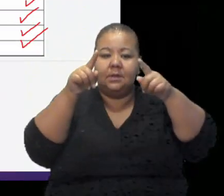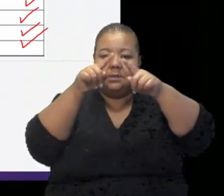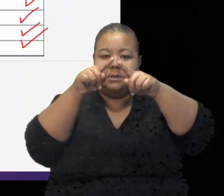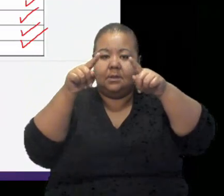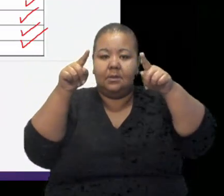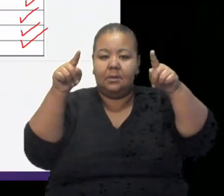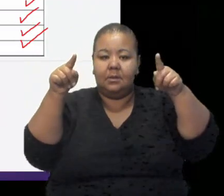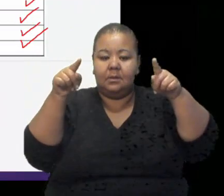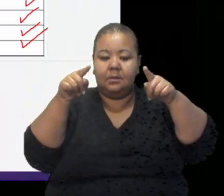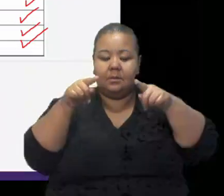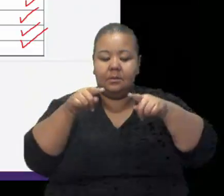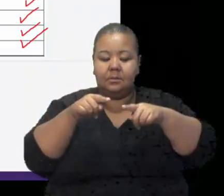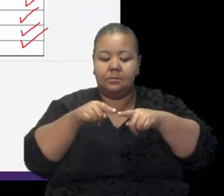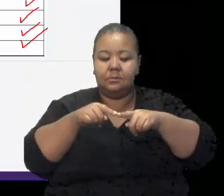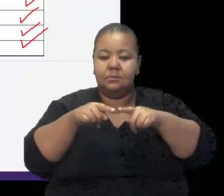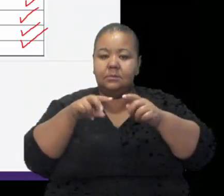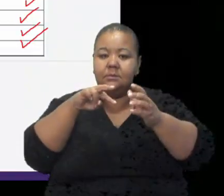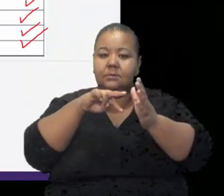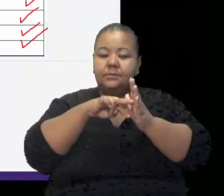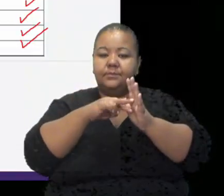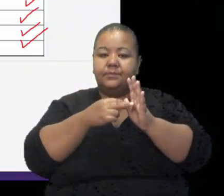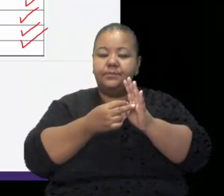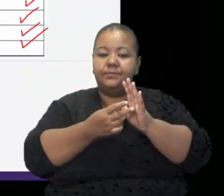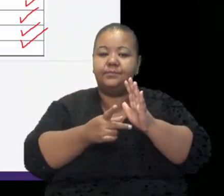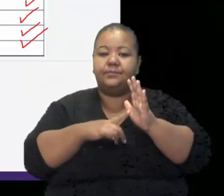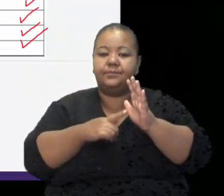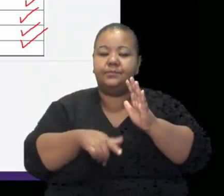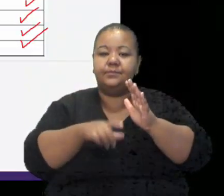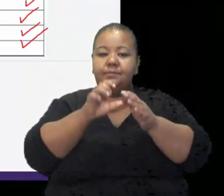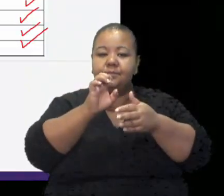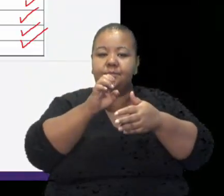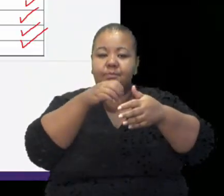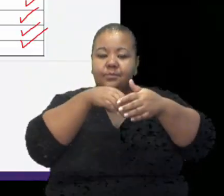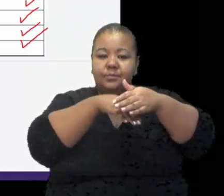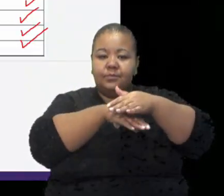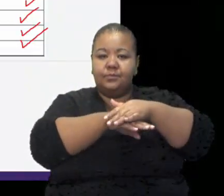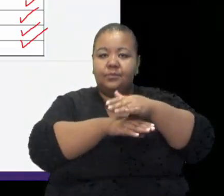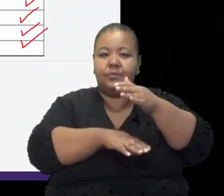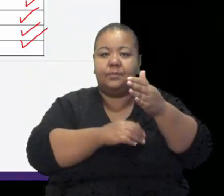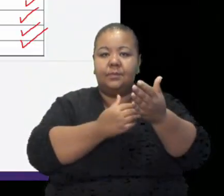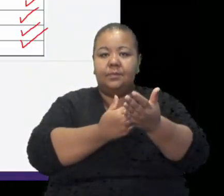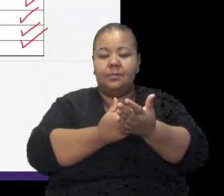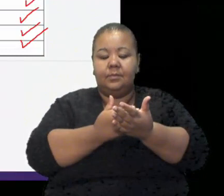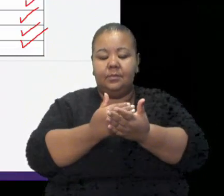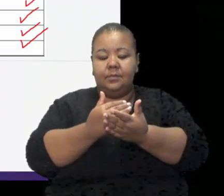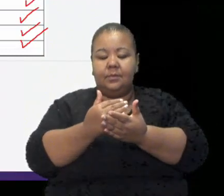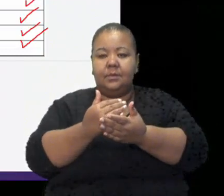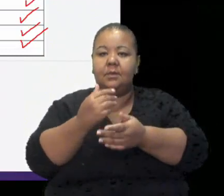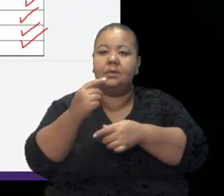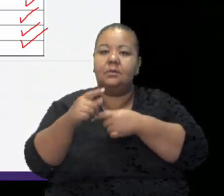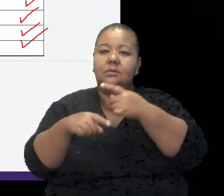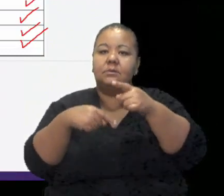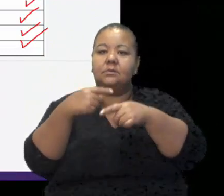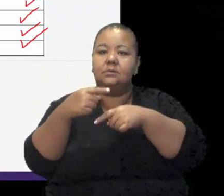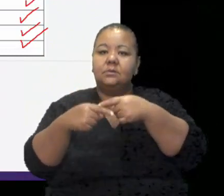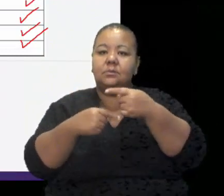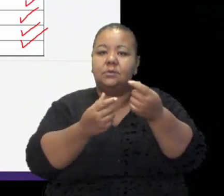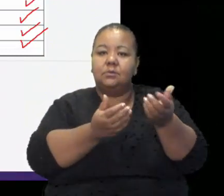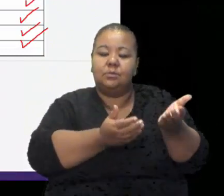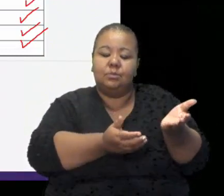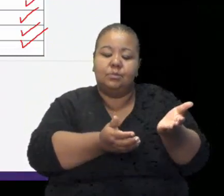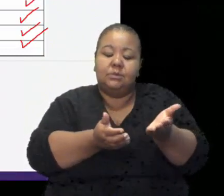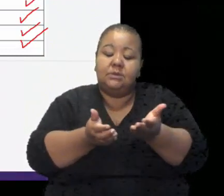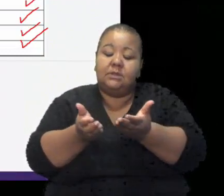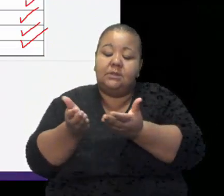indica necessariamente que eu tenho um estoque. Então a gente vai começar a trabalhar com isso. Depois eu vou